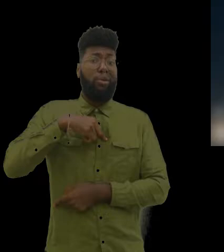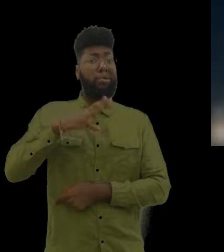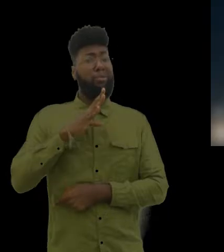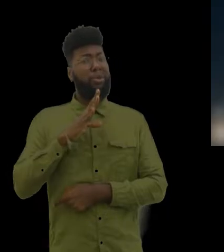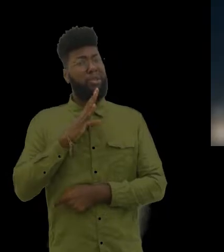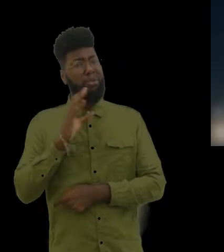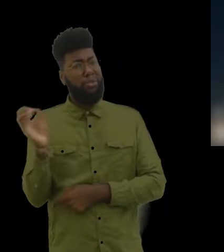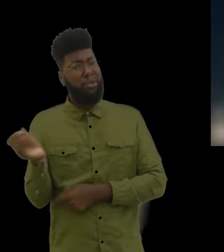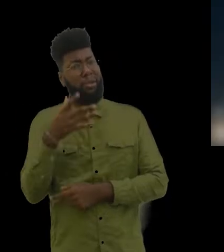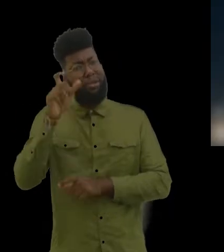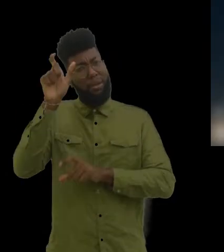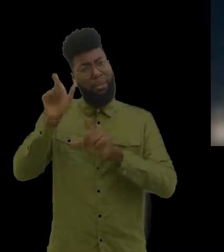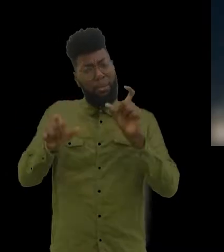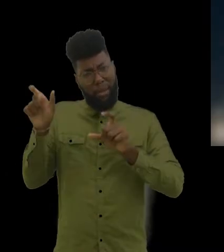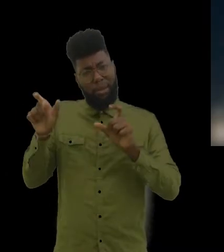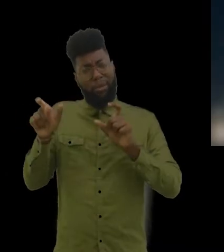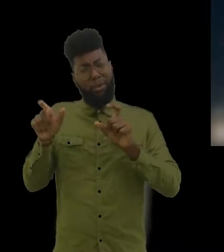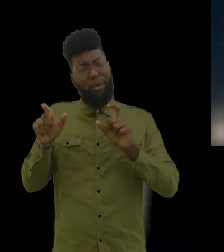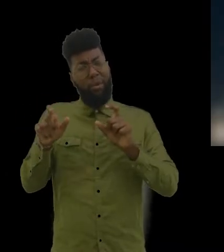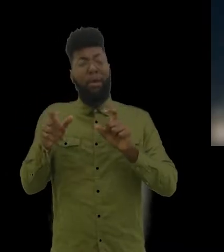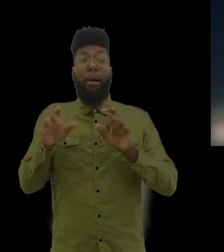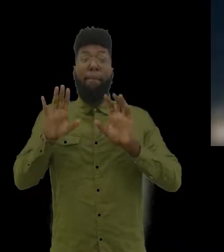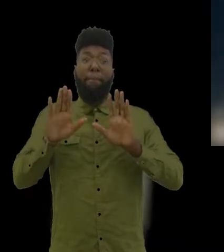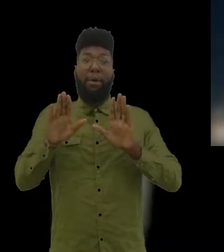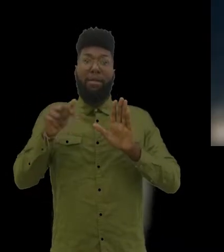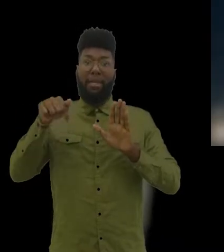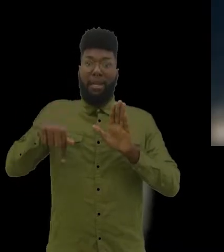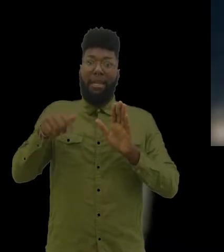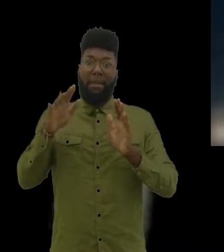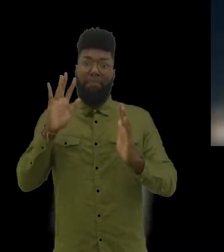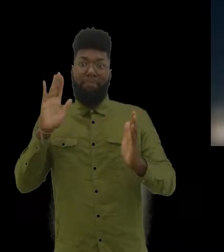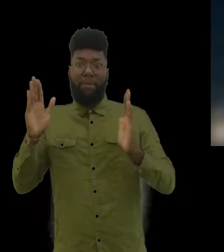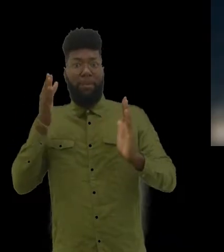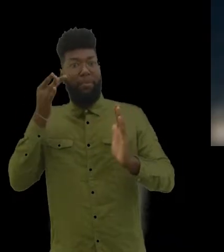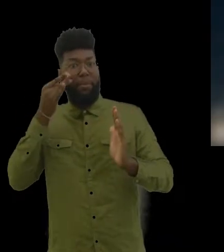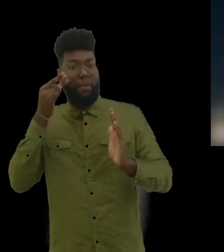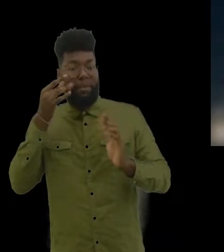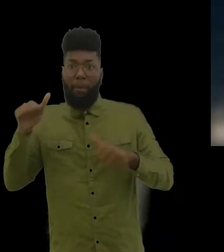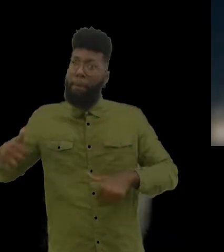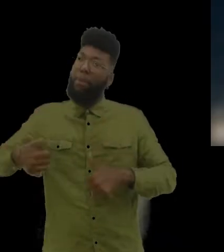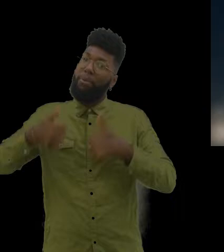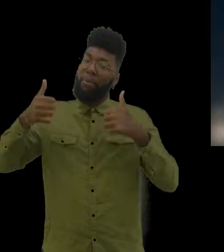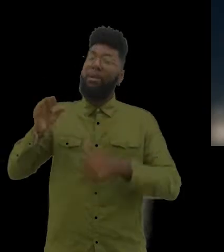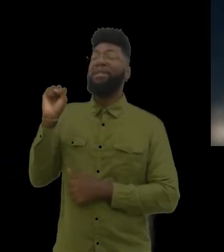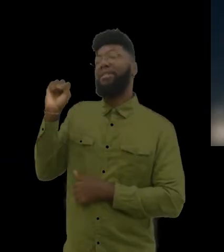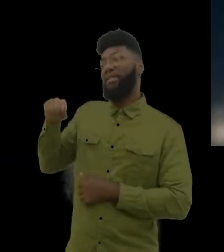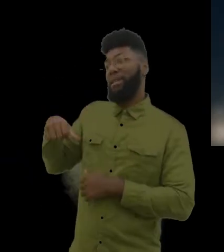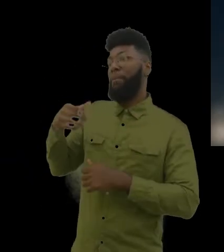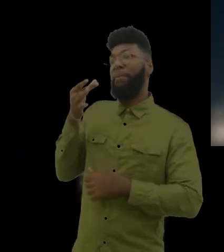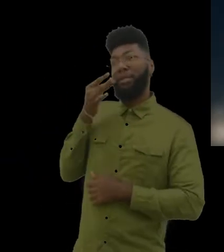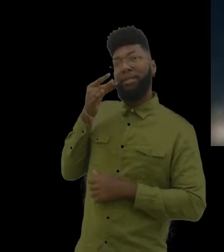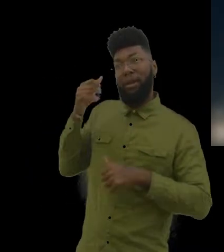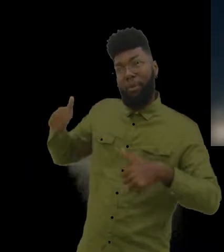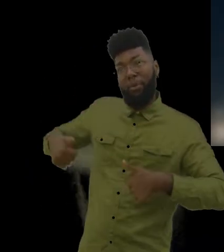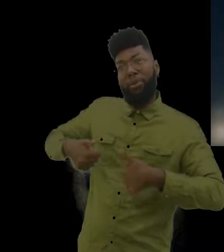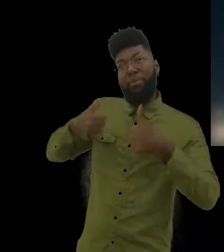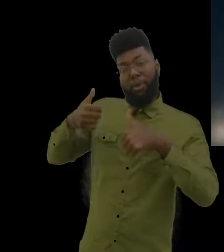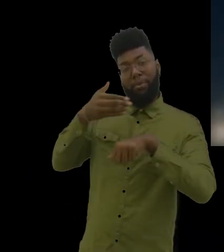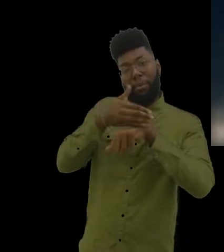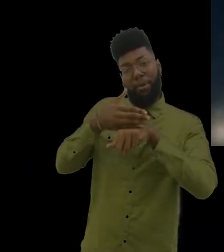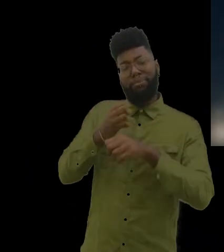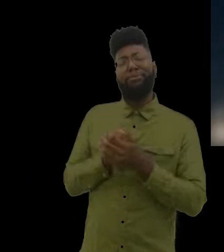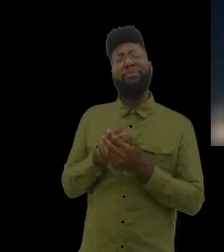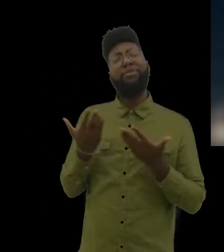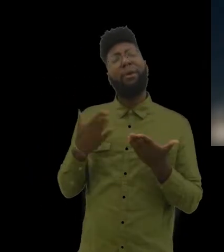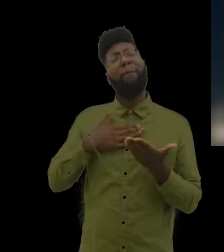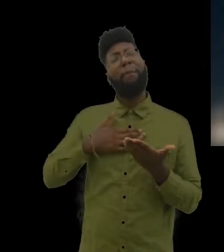nada como esse presencial, Nada né? como o presencial, né? Então faltava isso. E a minha ideia era que o Aruanda pudesse ir um pouco mais